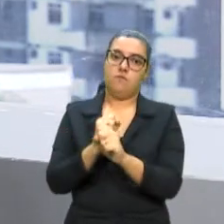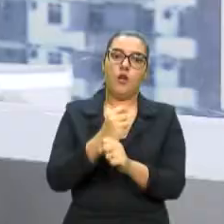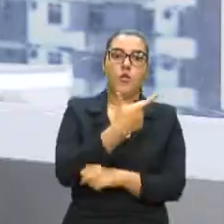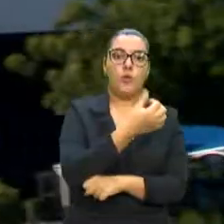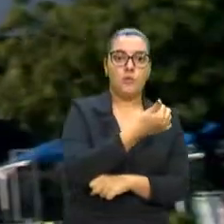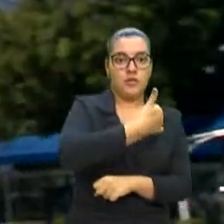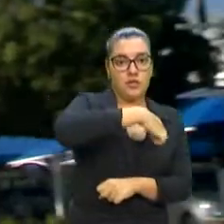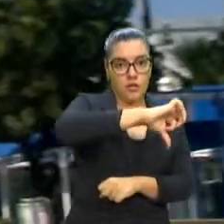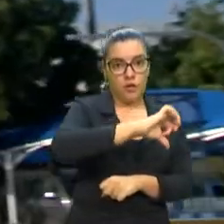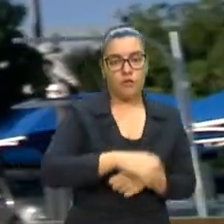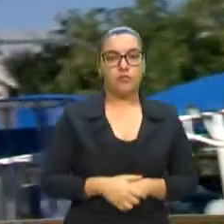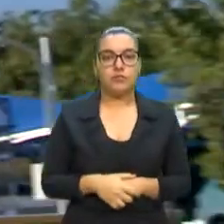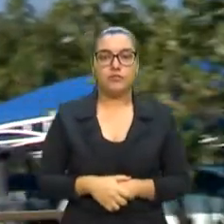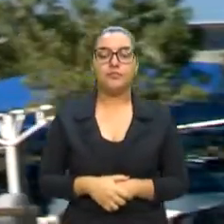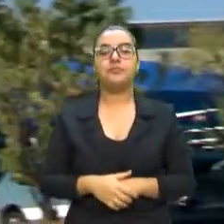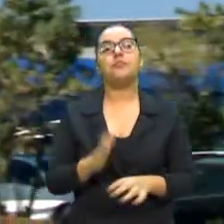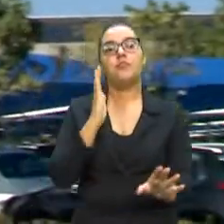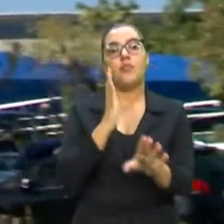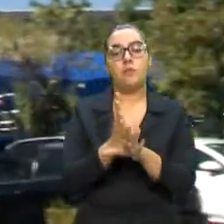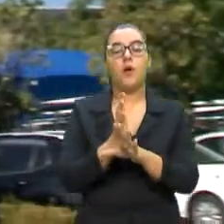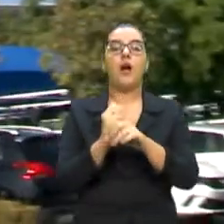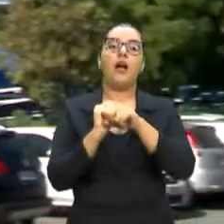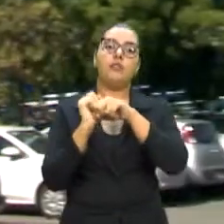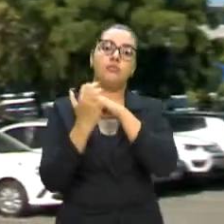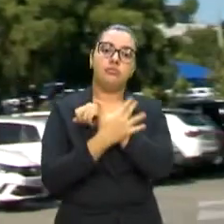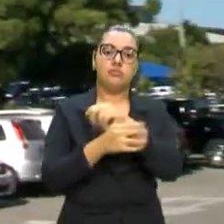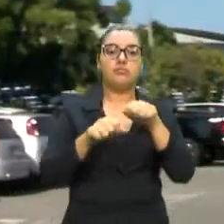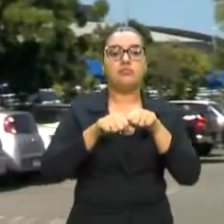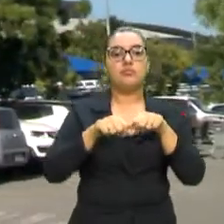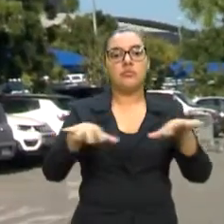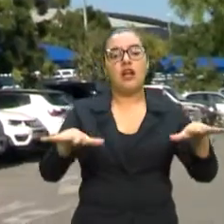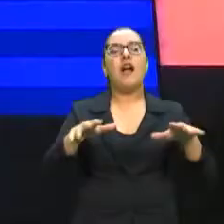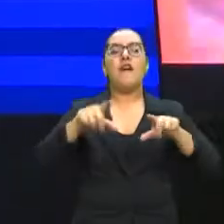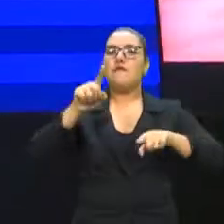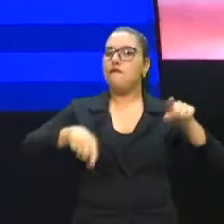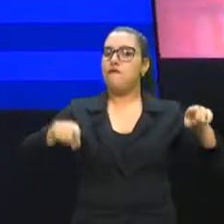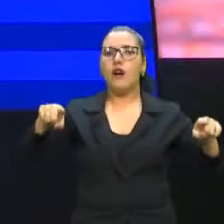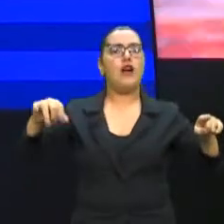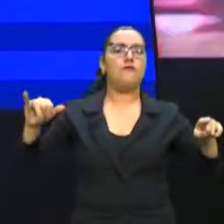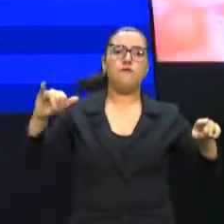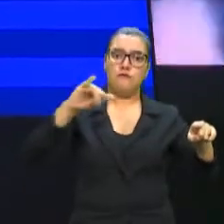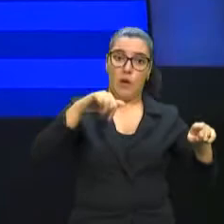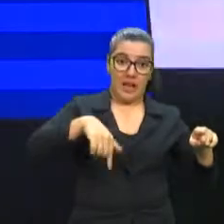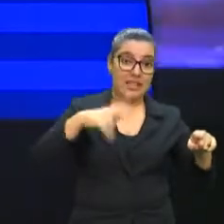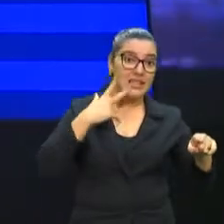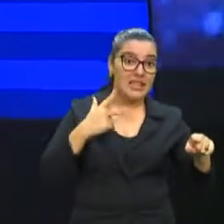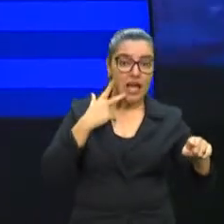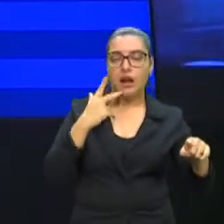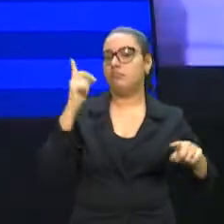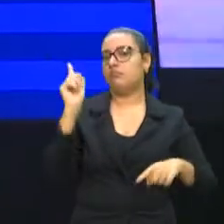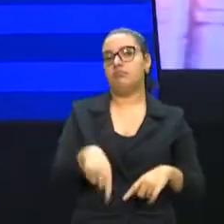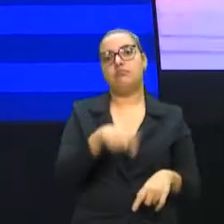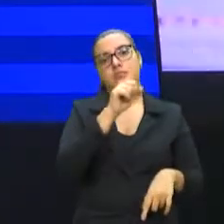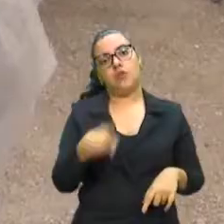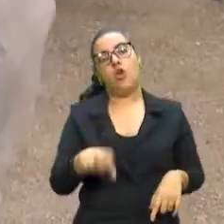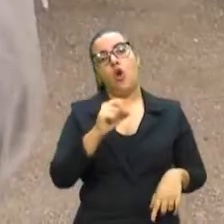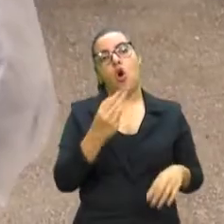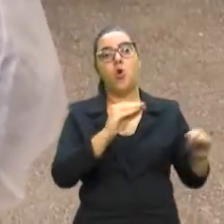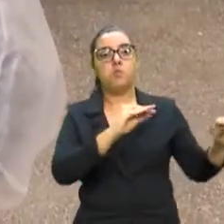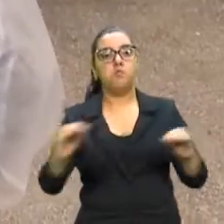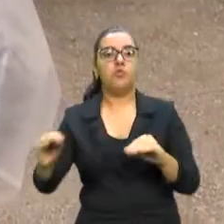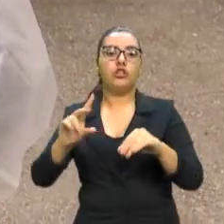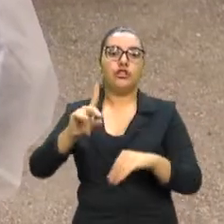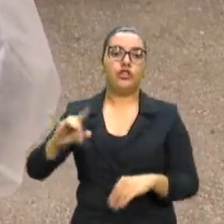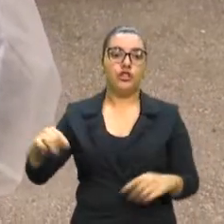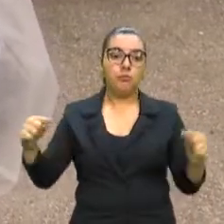2019. Devido à pandemia do coronavírus, vários voos com destino ao Ceará foram cancelados ou remarcados. Com